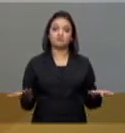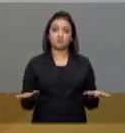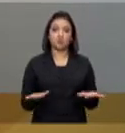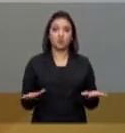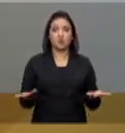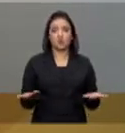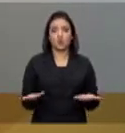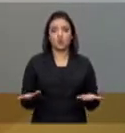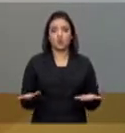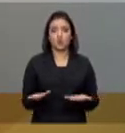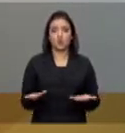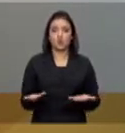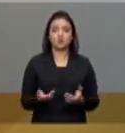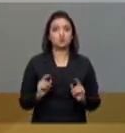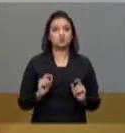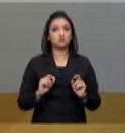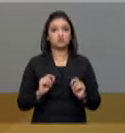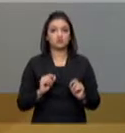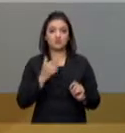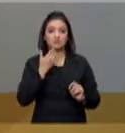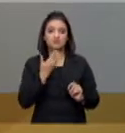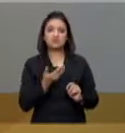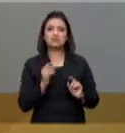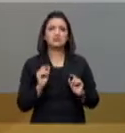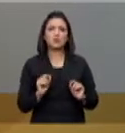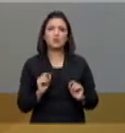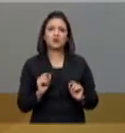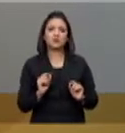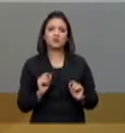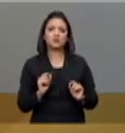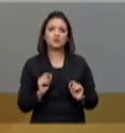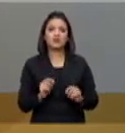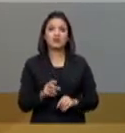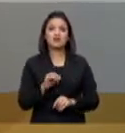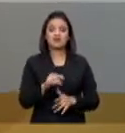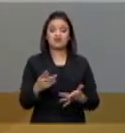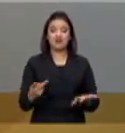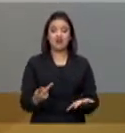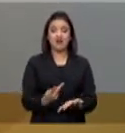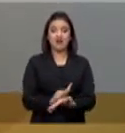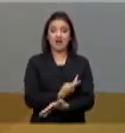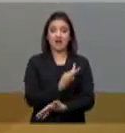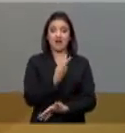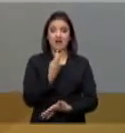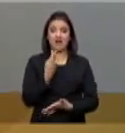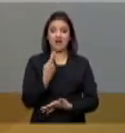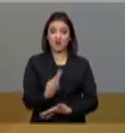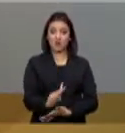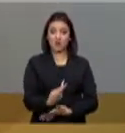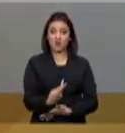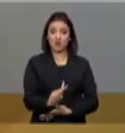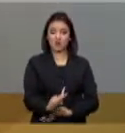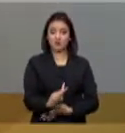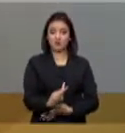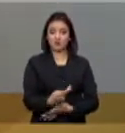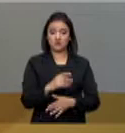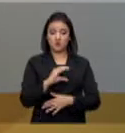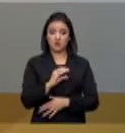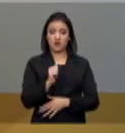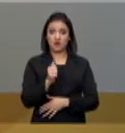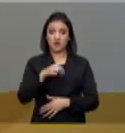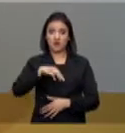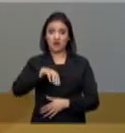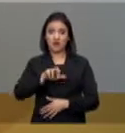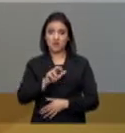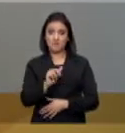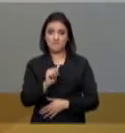preceito fundamental, é se haveria uma omissão inconstitucional da Câmara